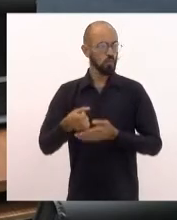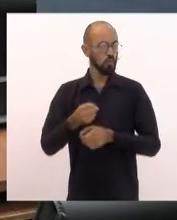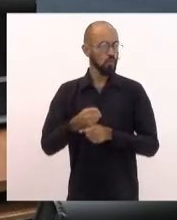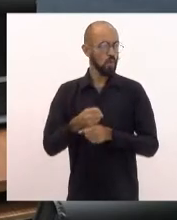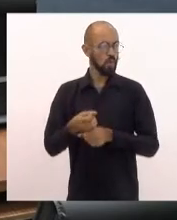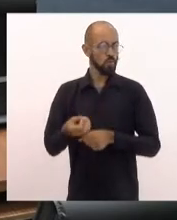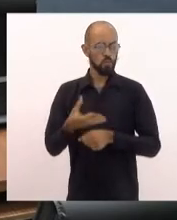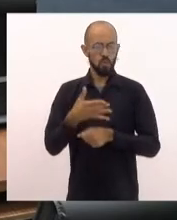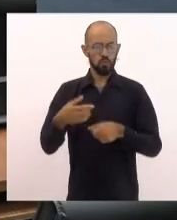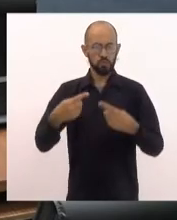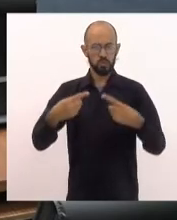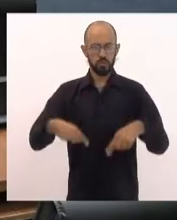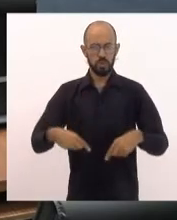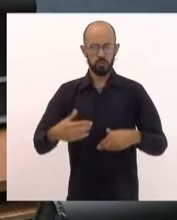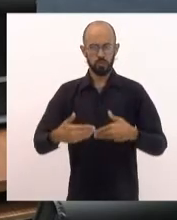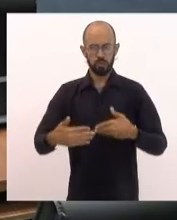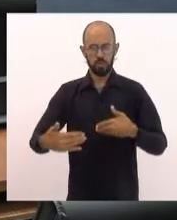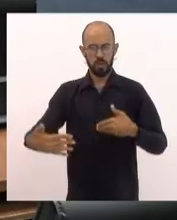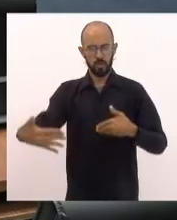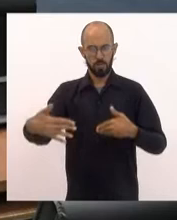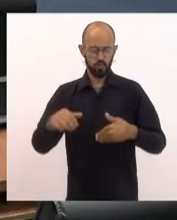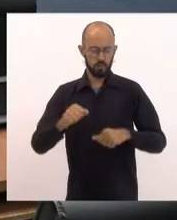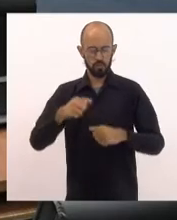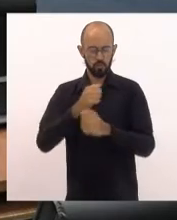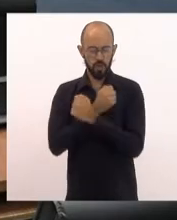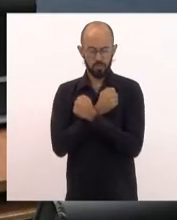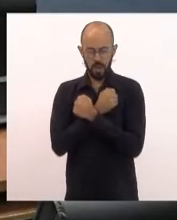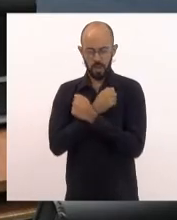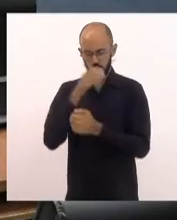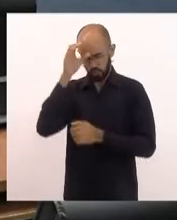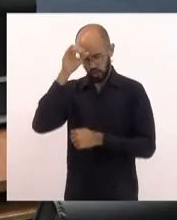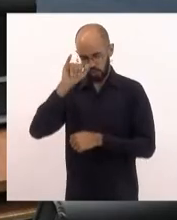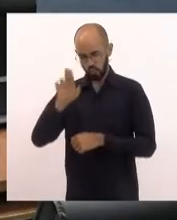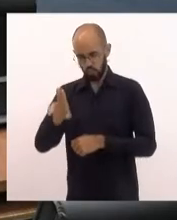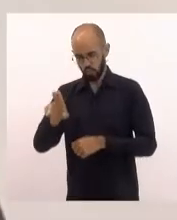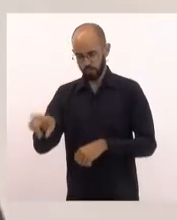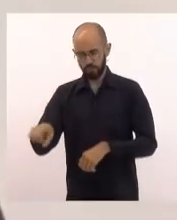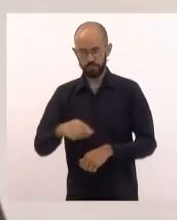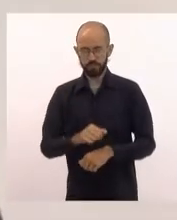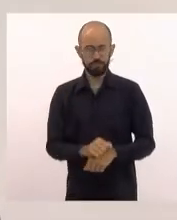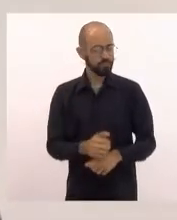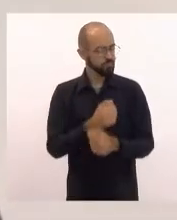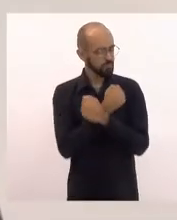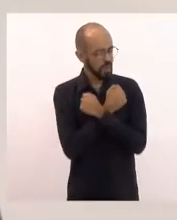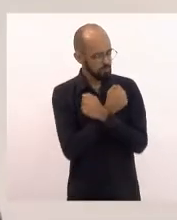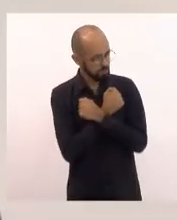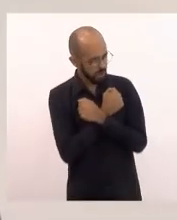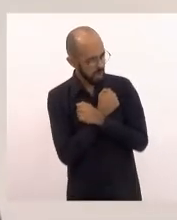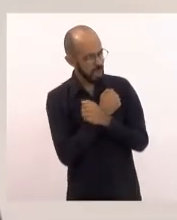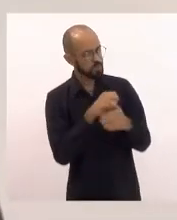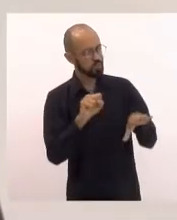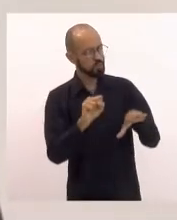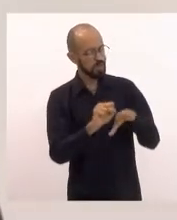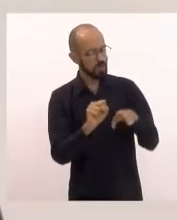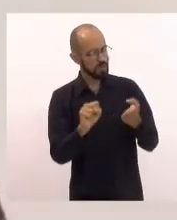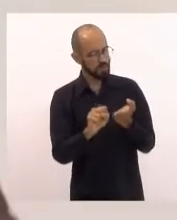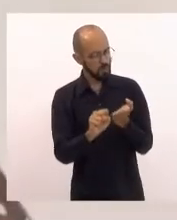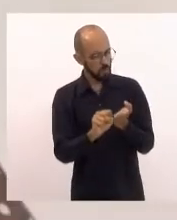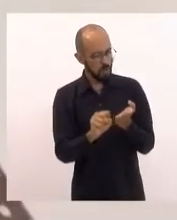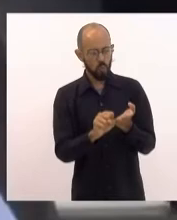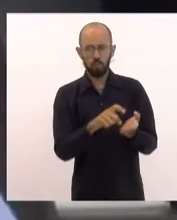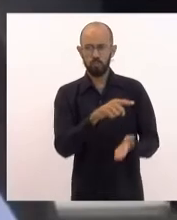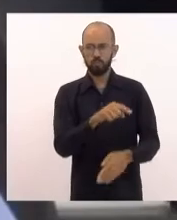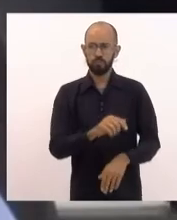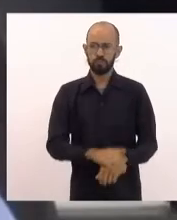desafios que nós vamos ter pela frente. Um abraço, tia Ju. Boa condução. Um abraço, querido Samuel Malafaia.